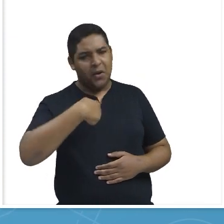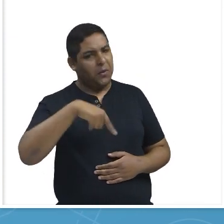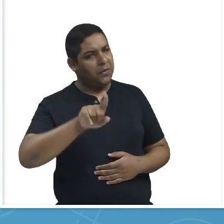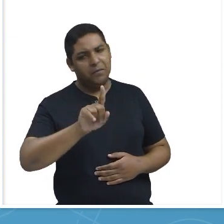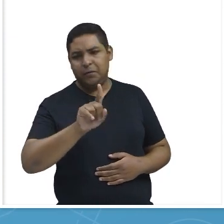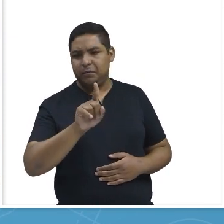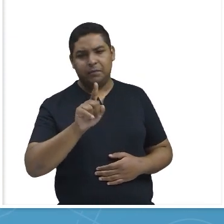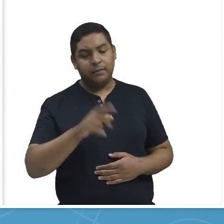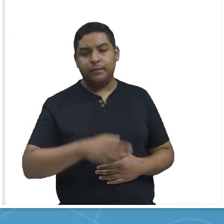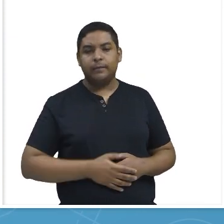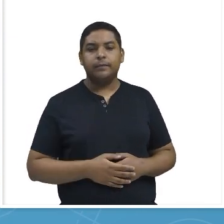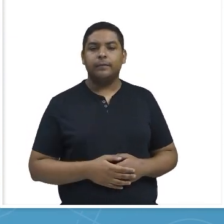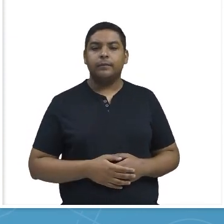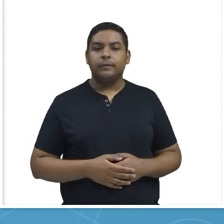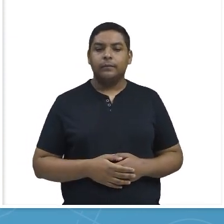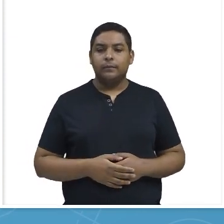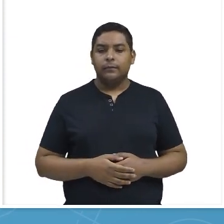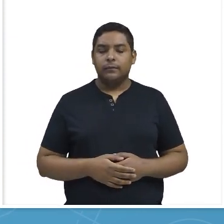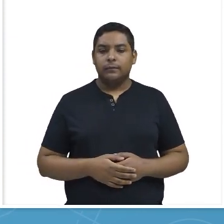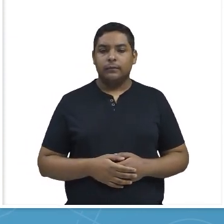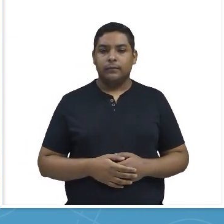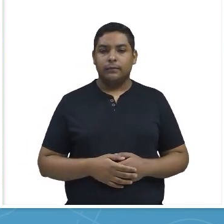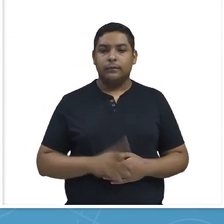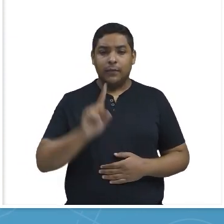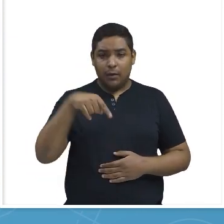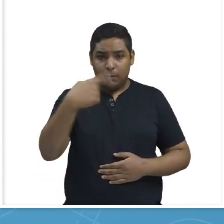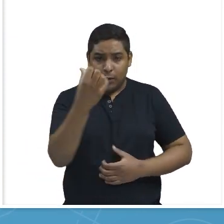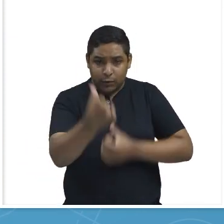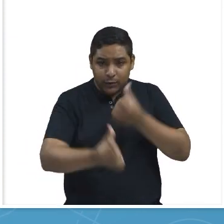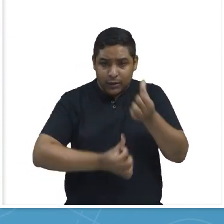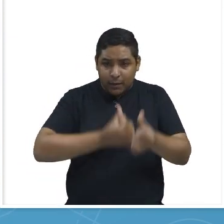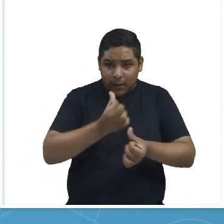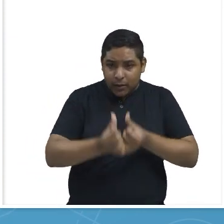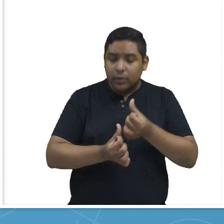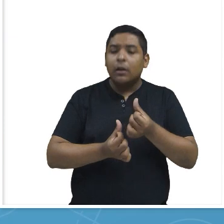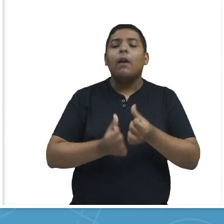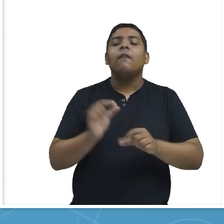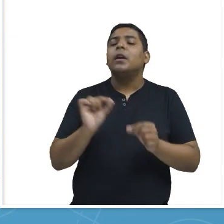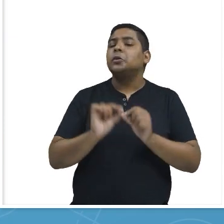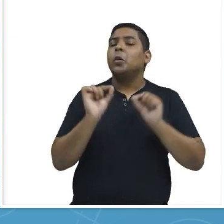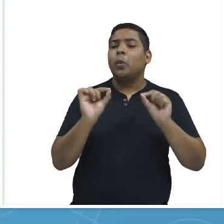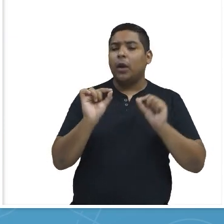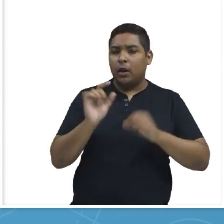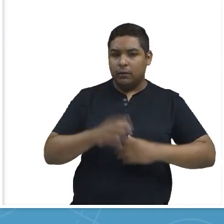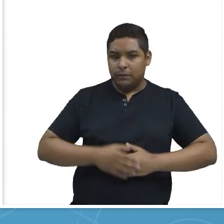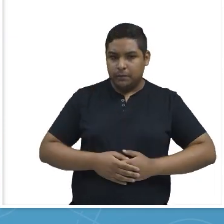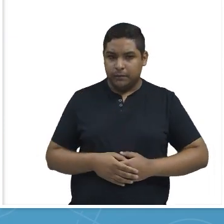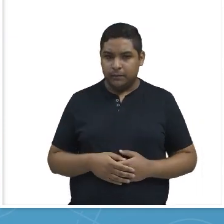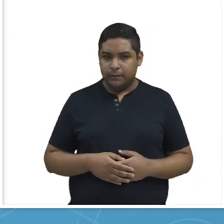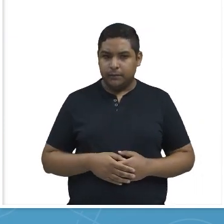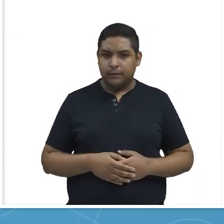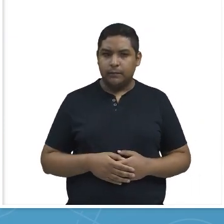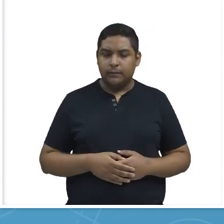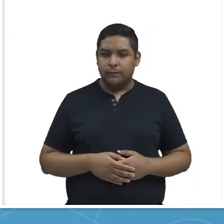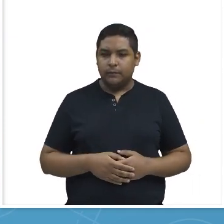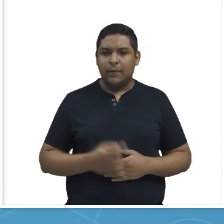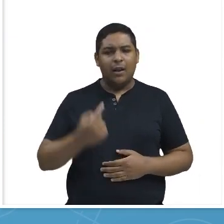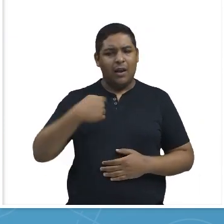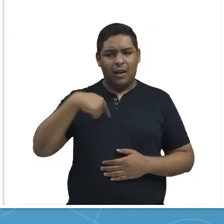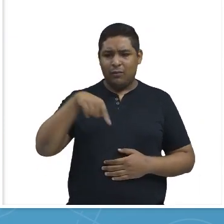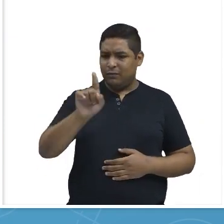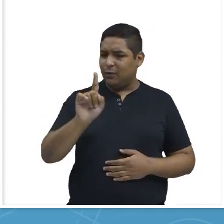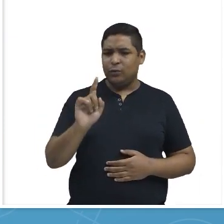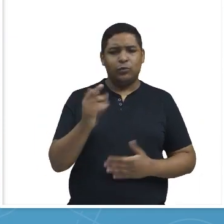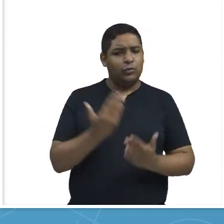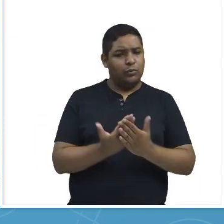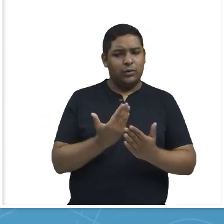não vai fazer no próximo semestre, no próximo semestre? I'm not going to study. Eu não vou estudar. Ela está informando a